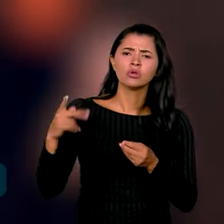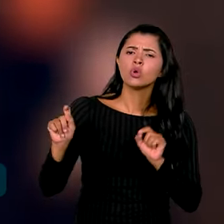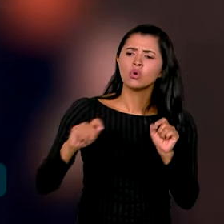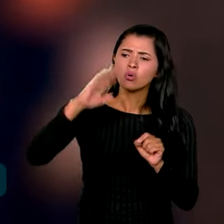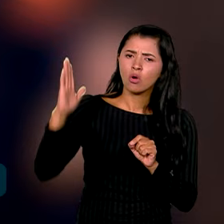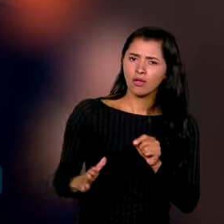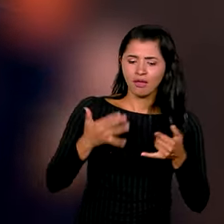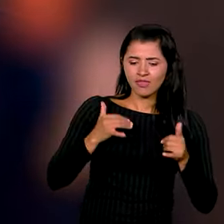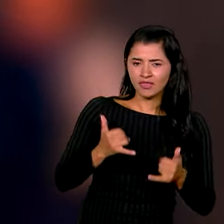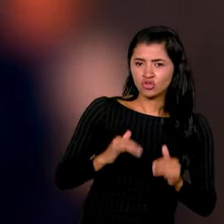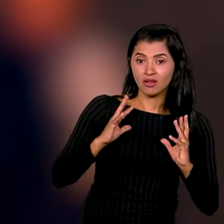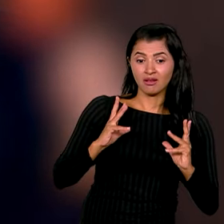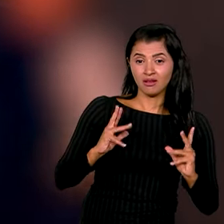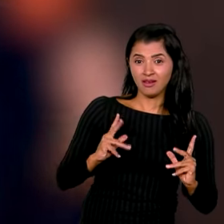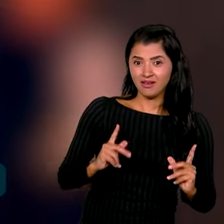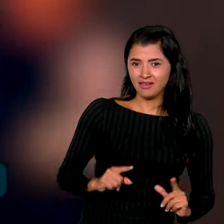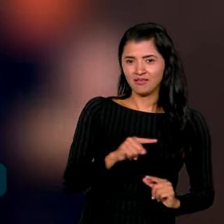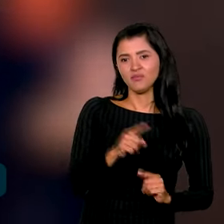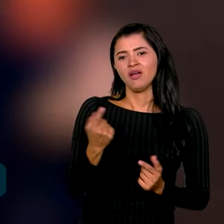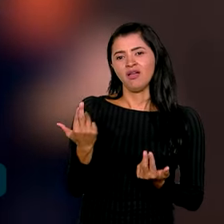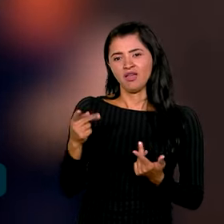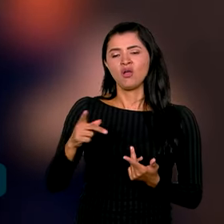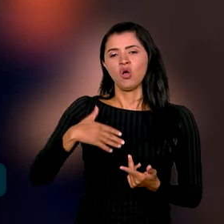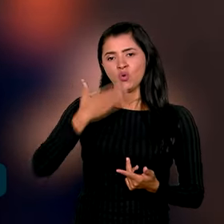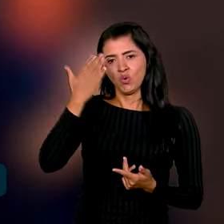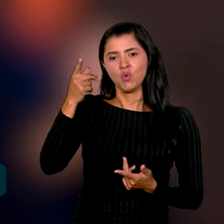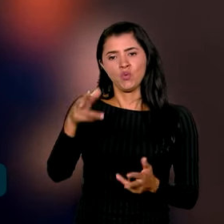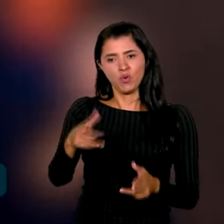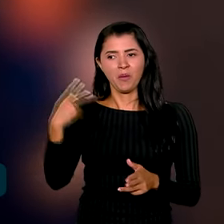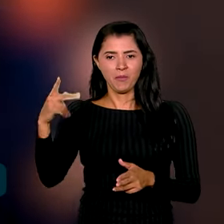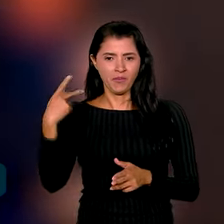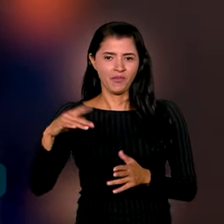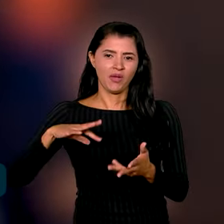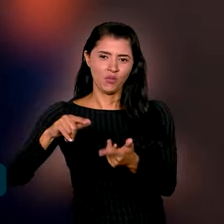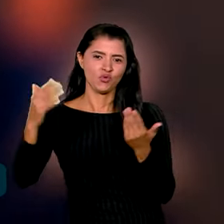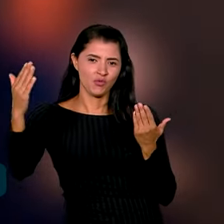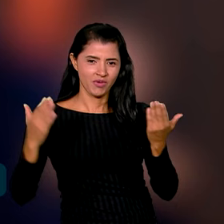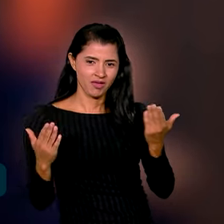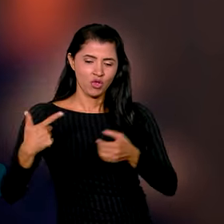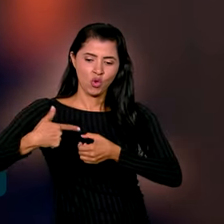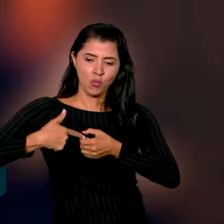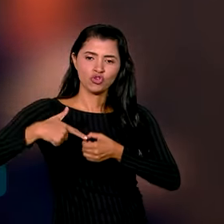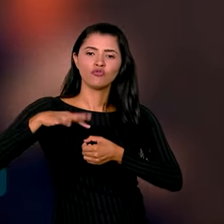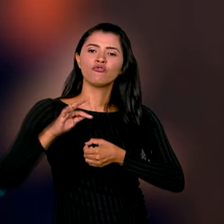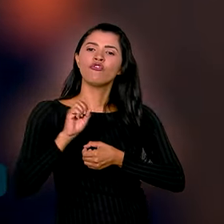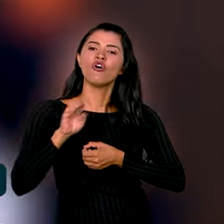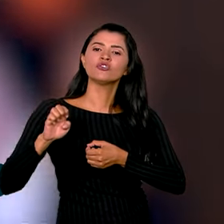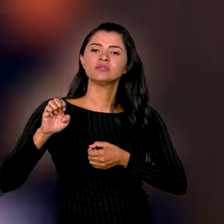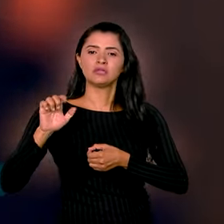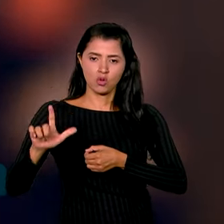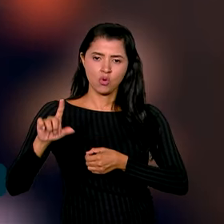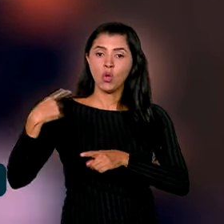da energia limpa aquilo que a Arábia Saudita foi para o mundo do combustível fóssil.